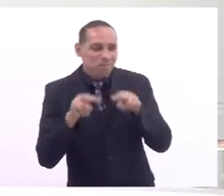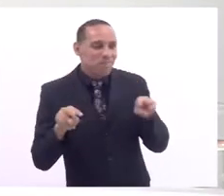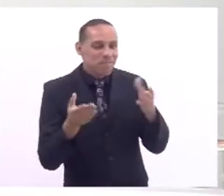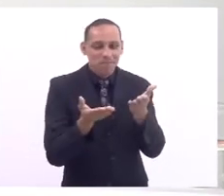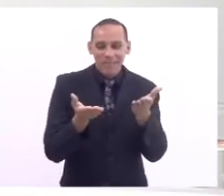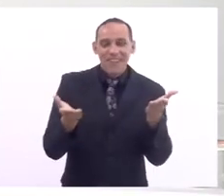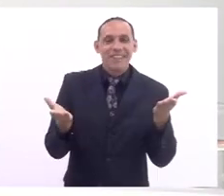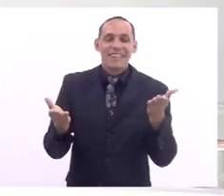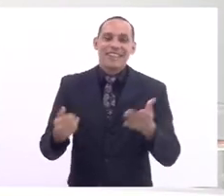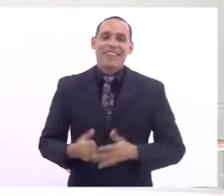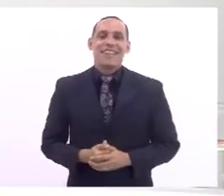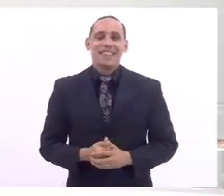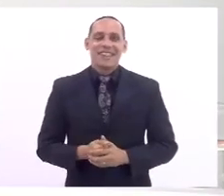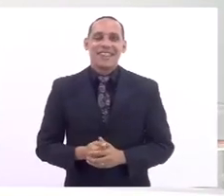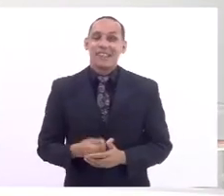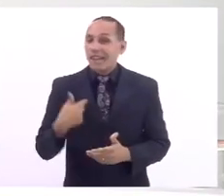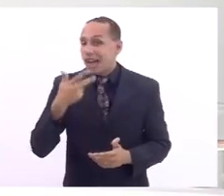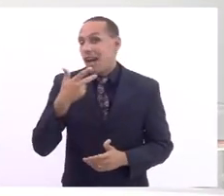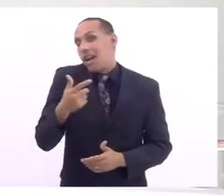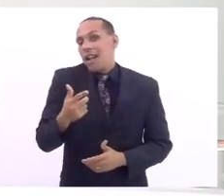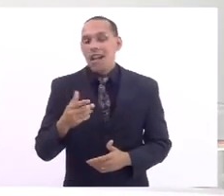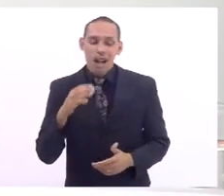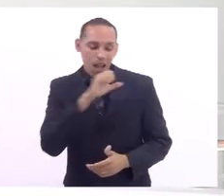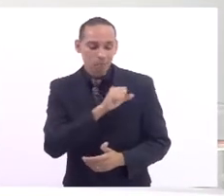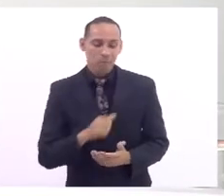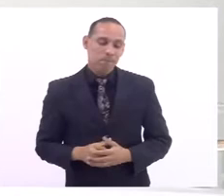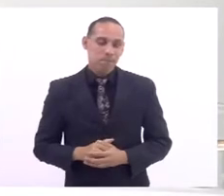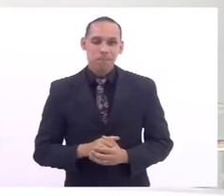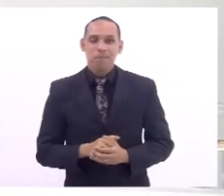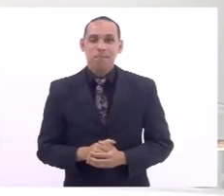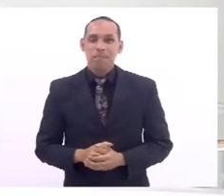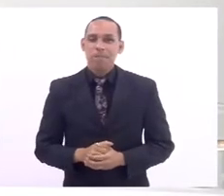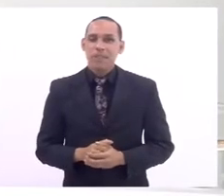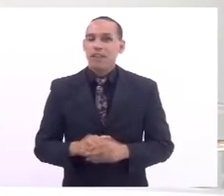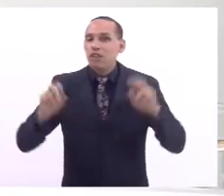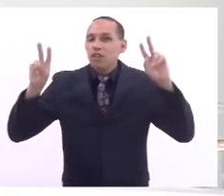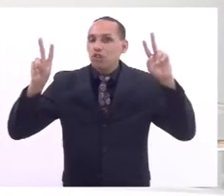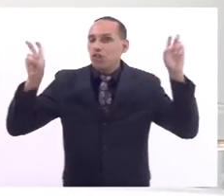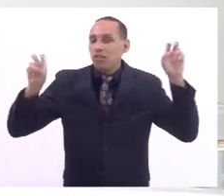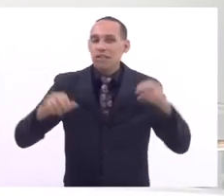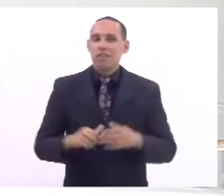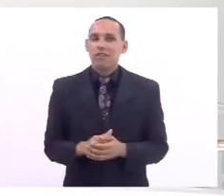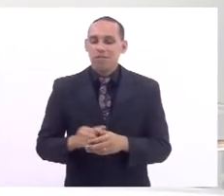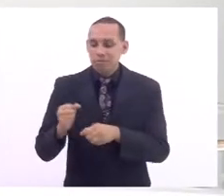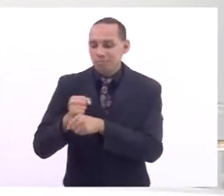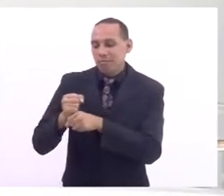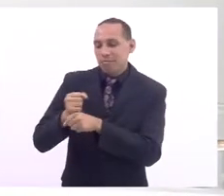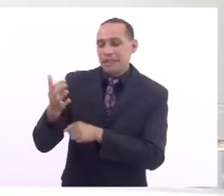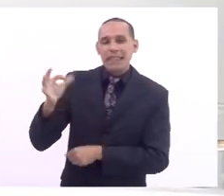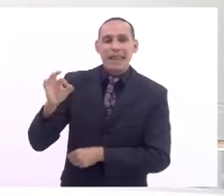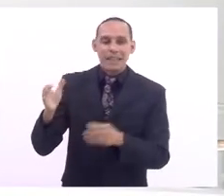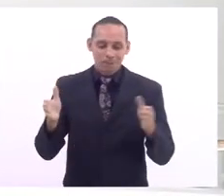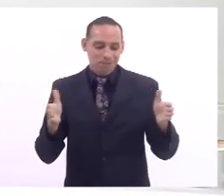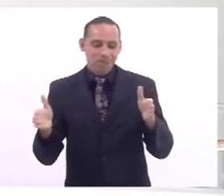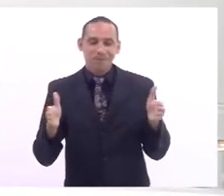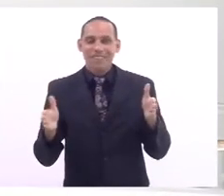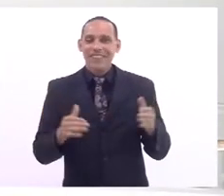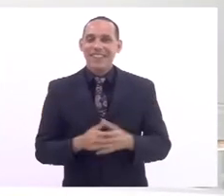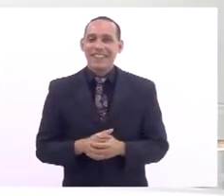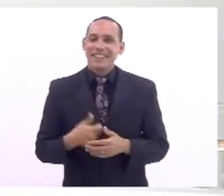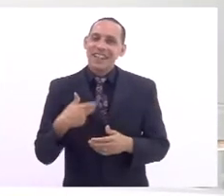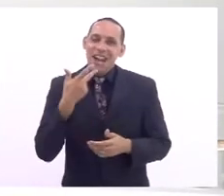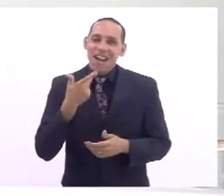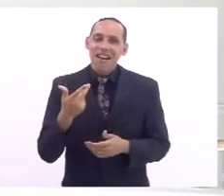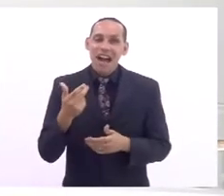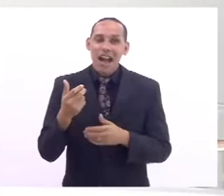hoje eu vou falar sua muito rápido né sobre esses 10 anos né eu